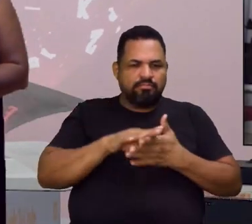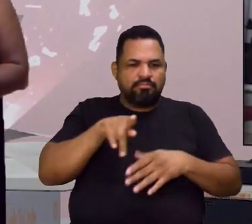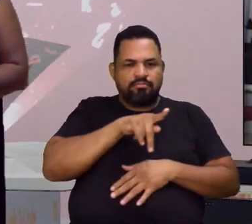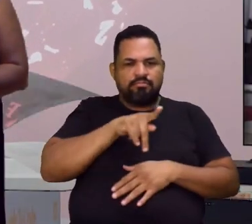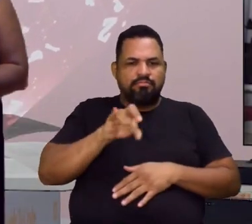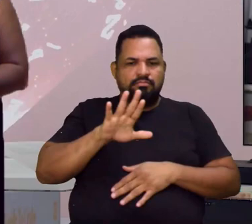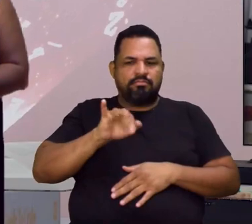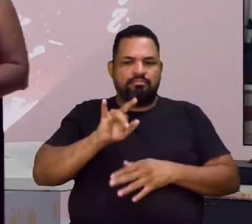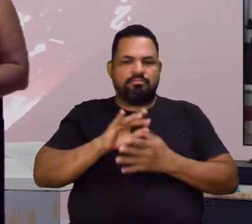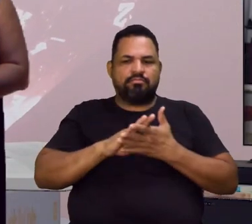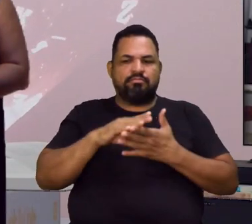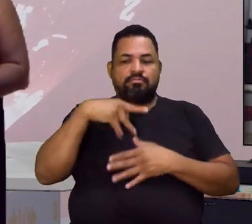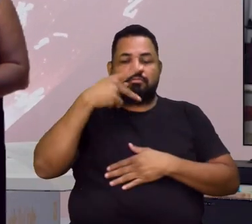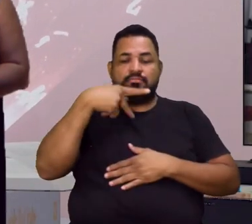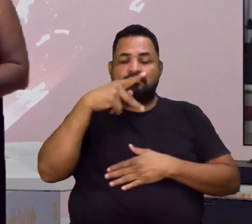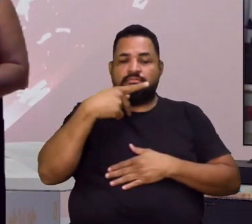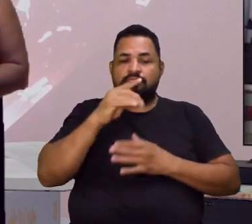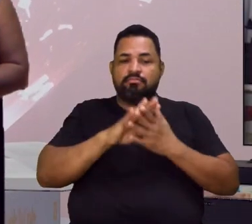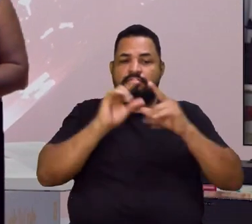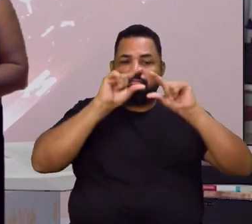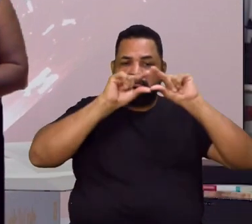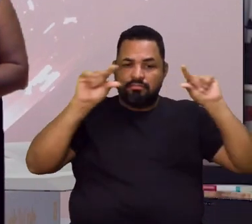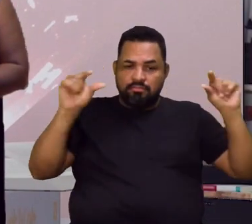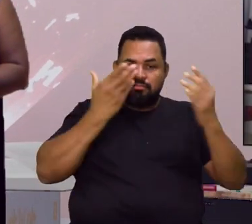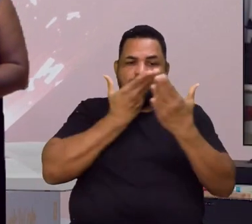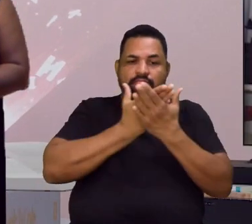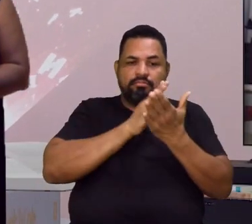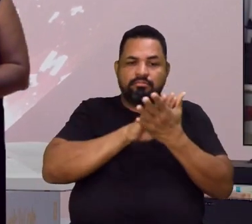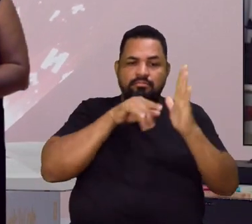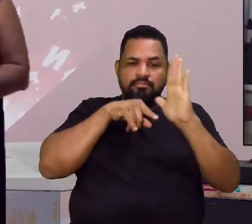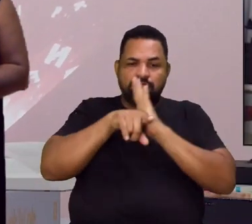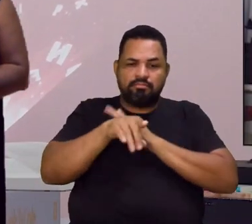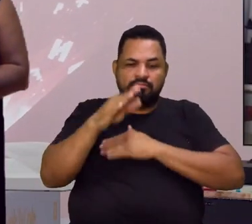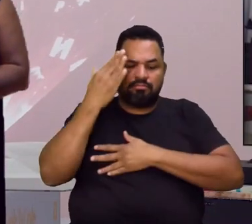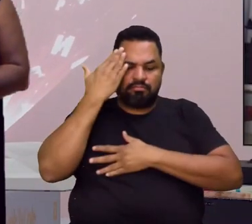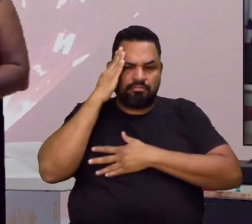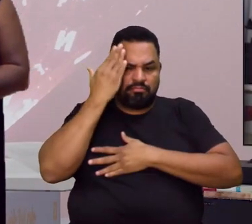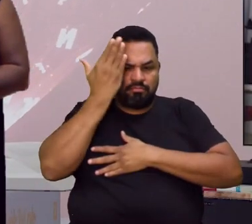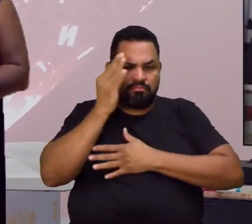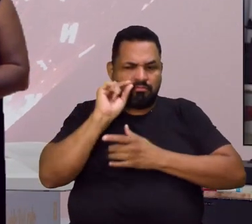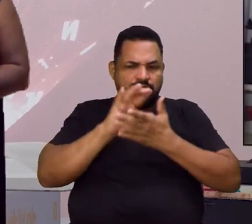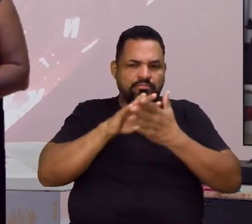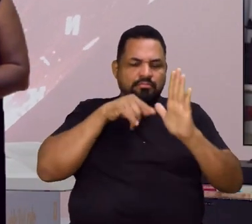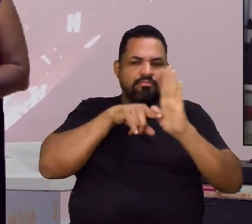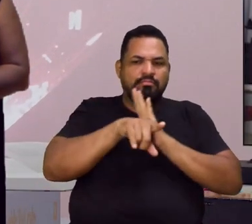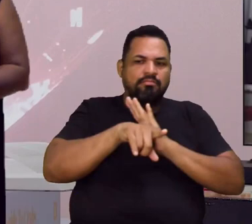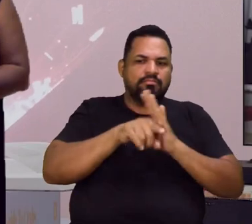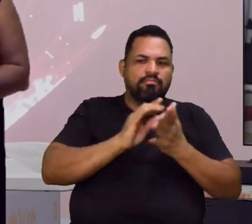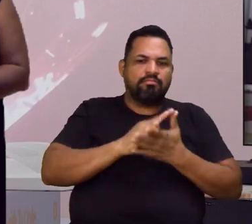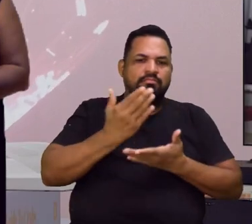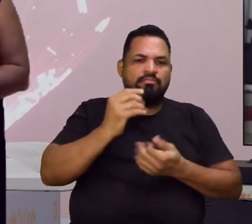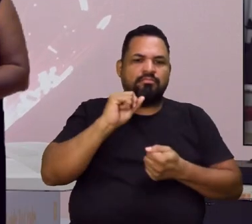falou. Olha o enunciado, interprete ali, compreenda o que está pedindo no enunciado. E aí